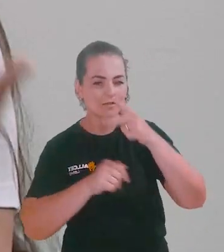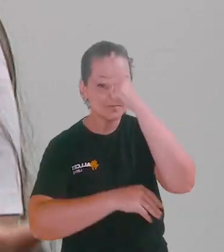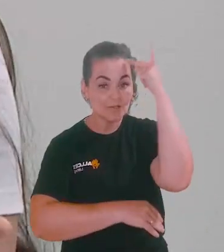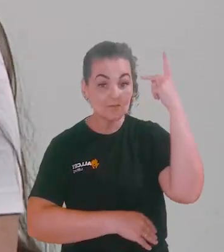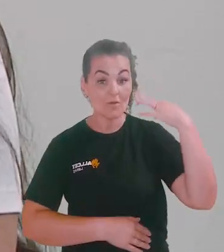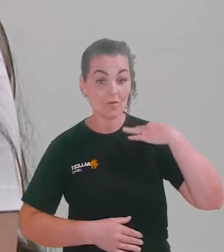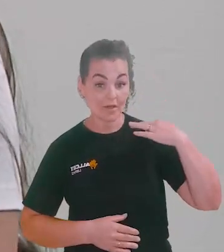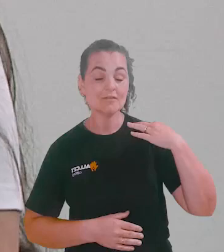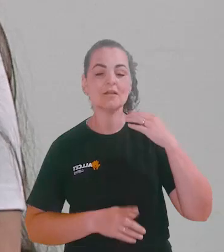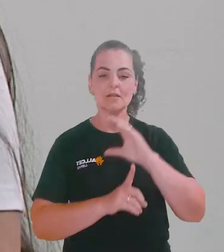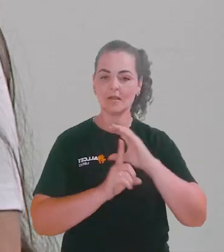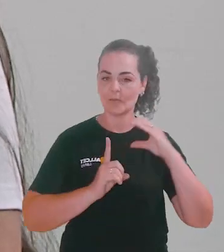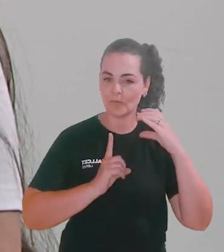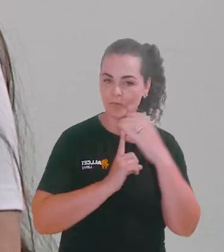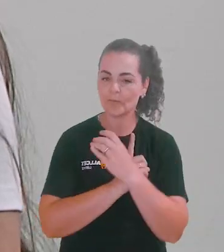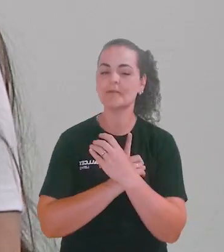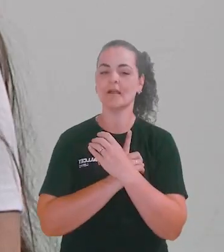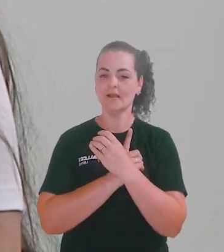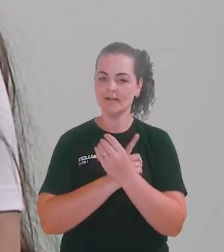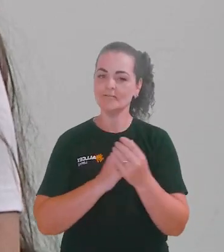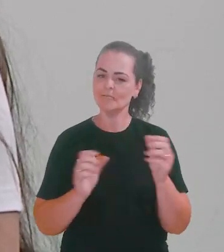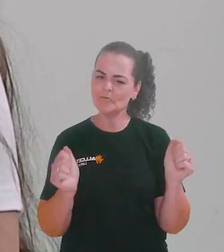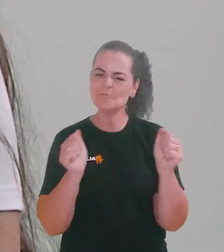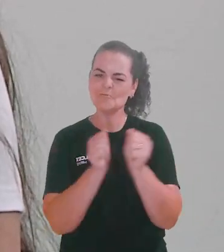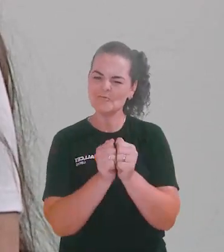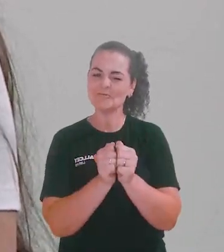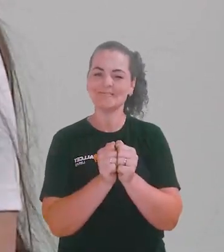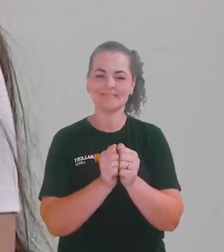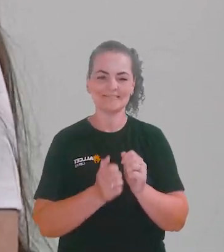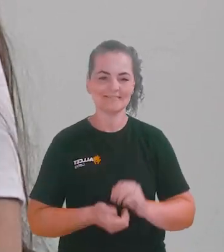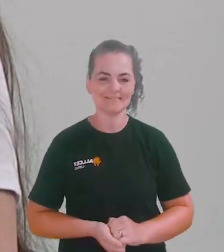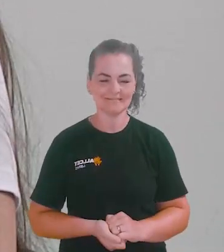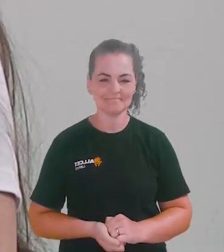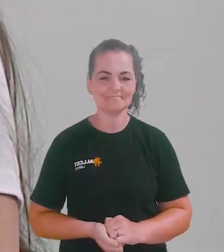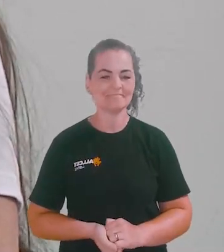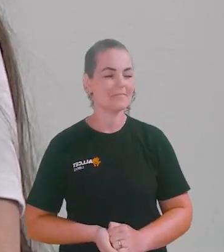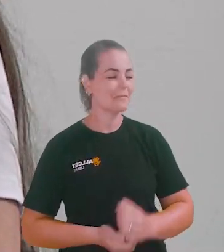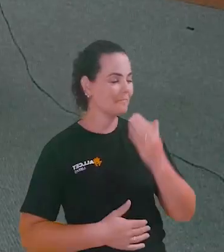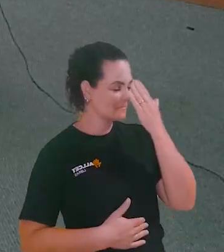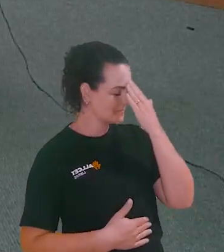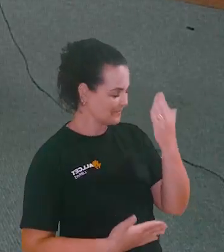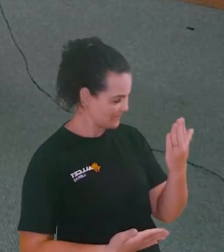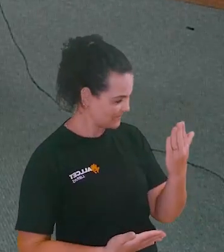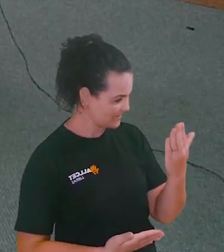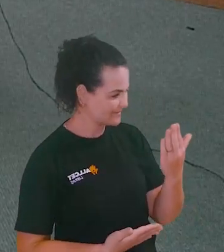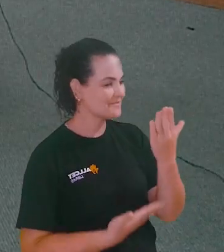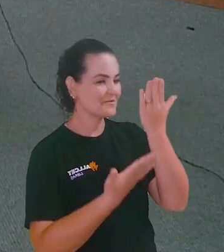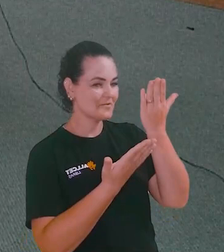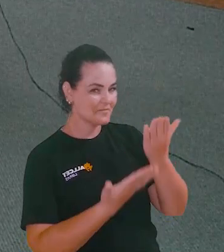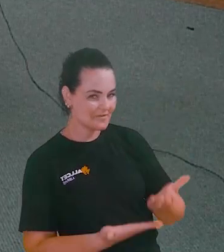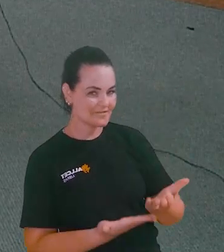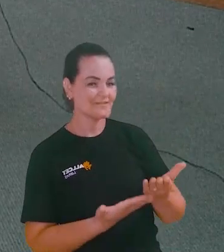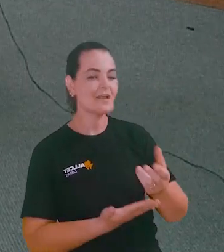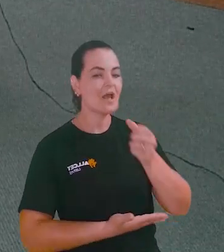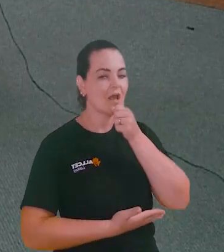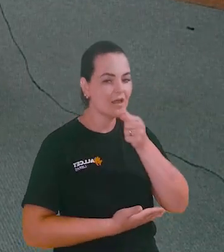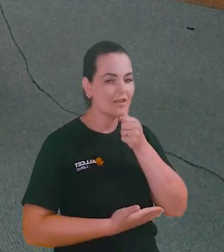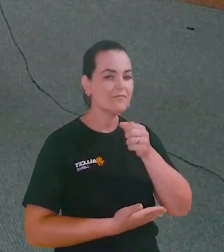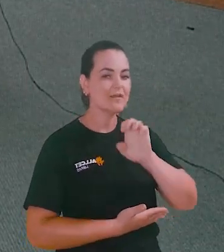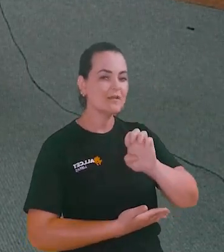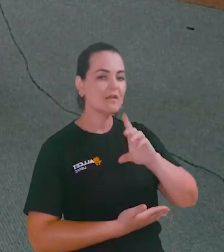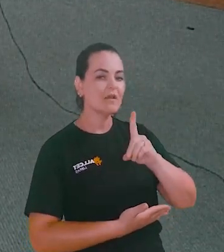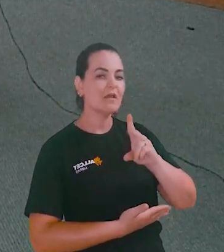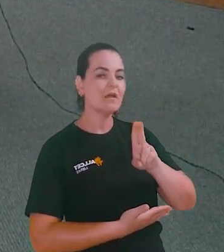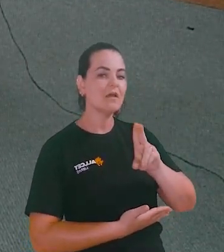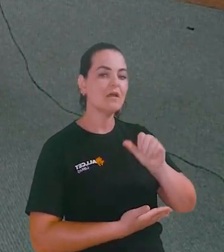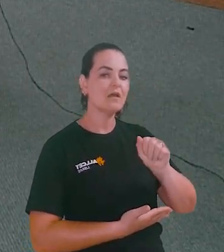Então, gratidão a todos os voluntários e voluntárias da comunidade e vamos juntos nessa. Muito bem, agradeço